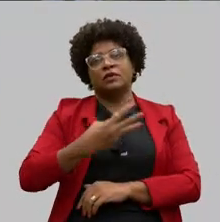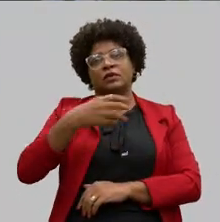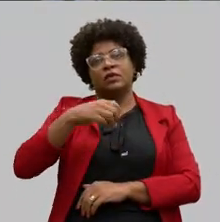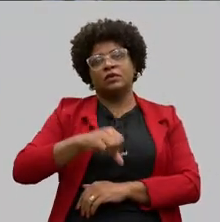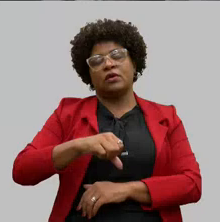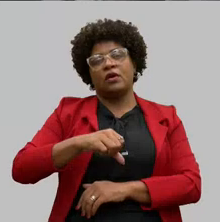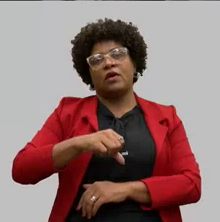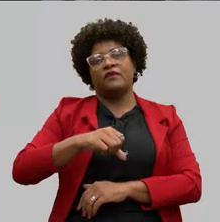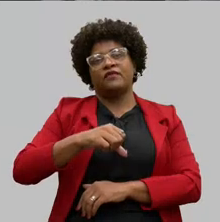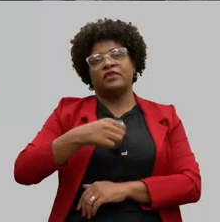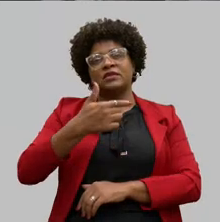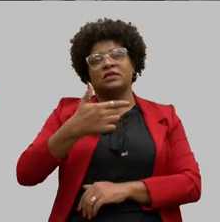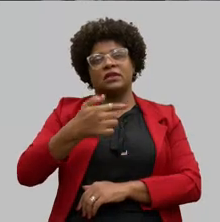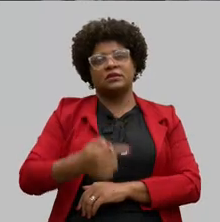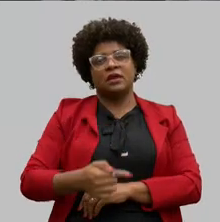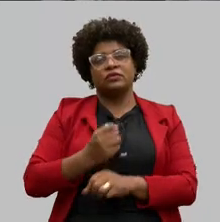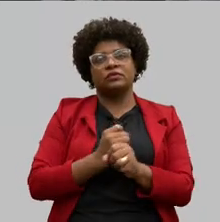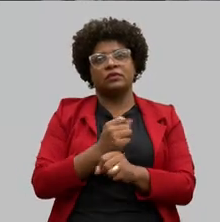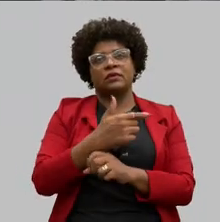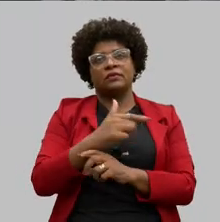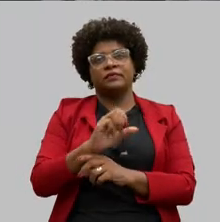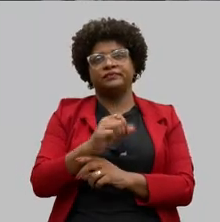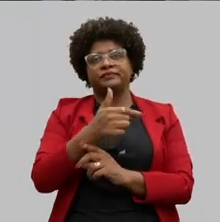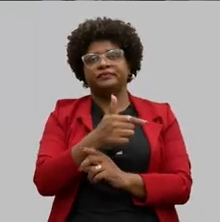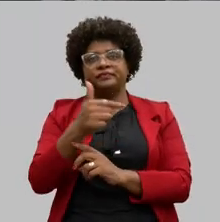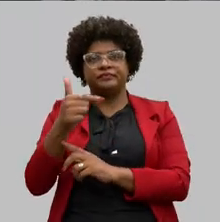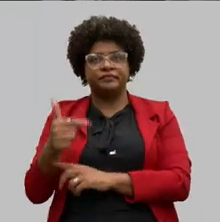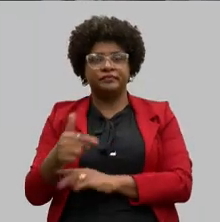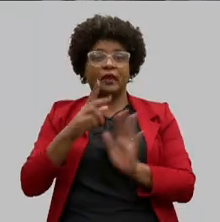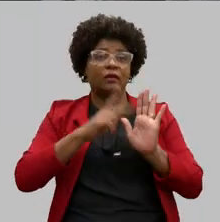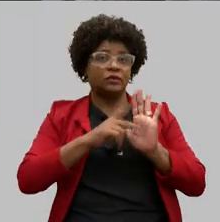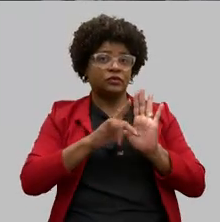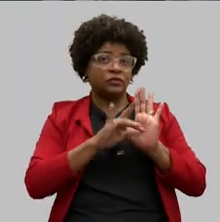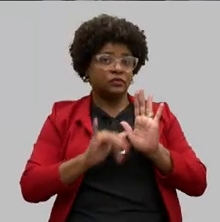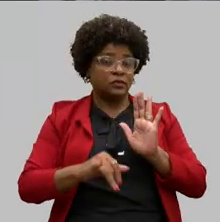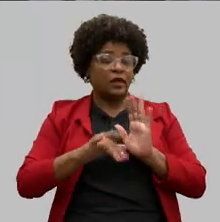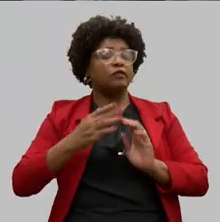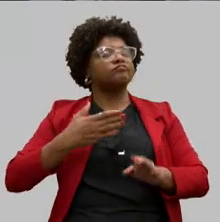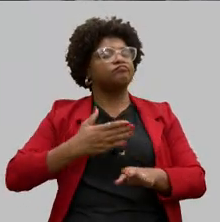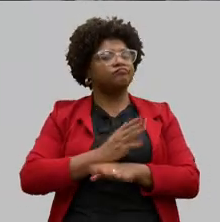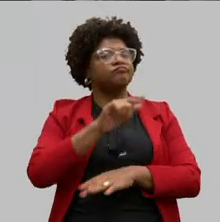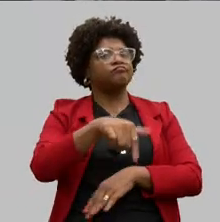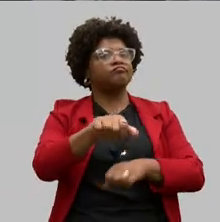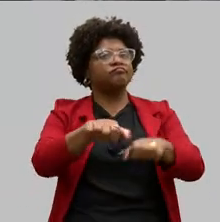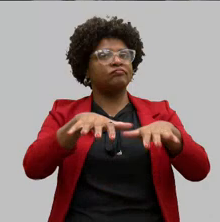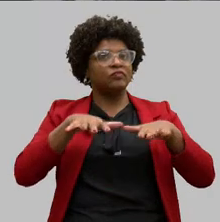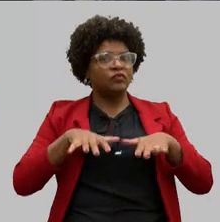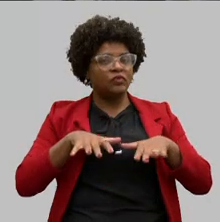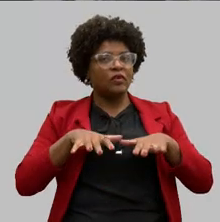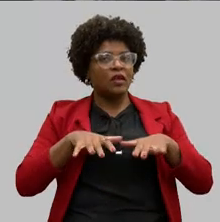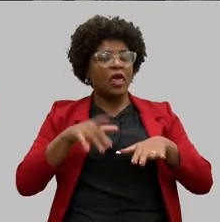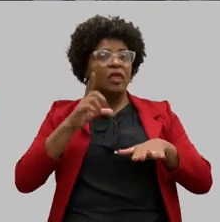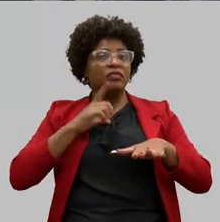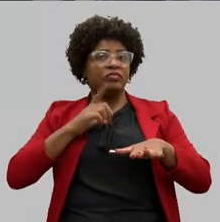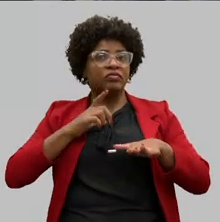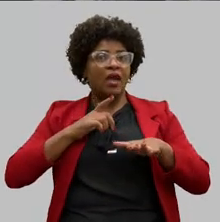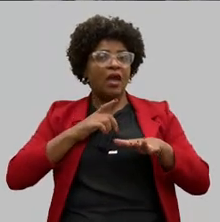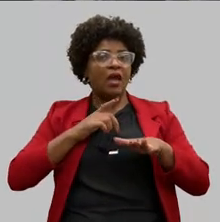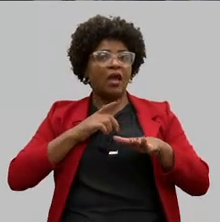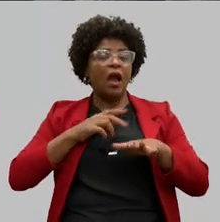de2022 projeto de lei em análise na forma aprovada em plenário determina a desafetação do trecho da rodovia AMC